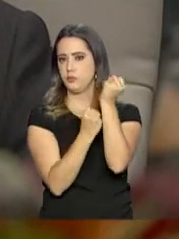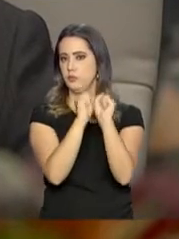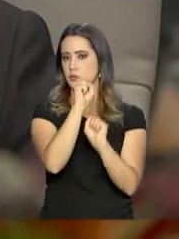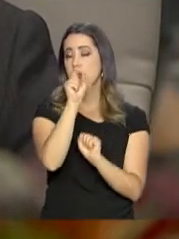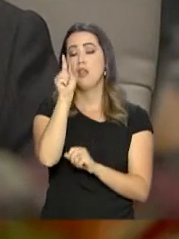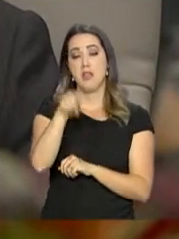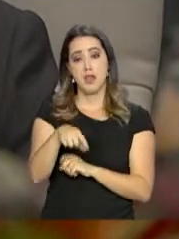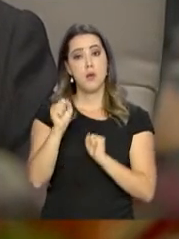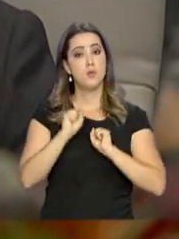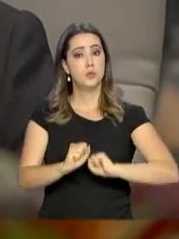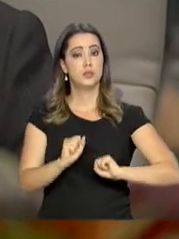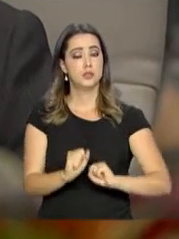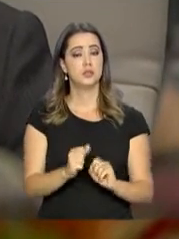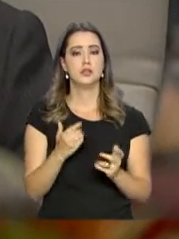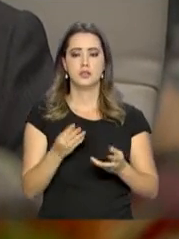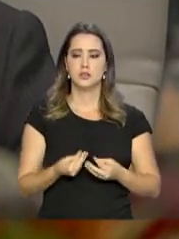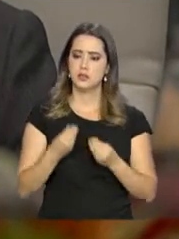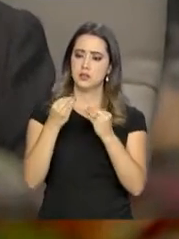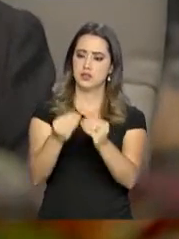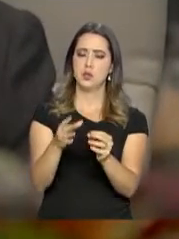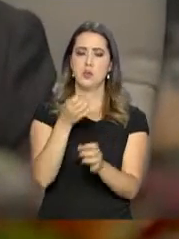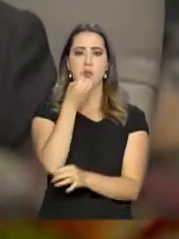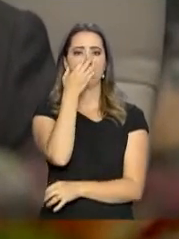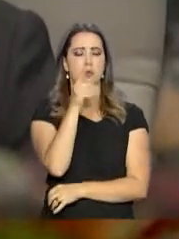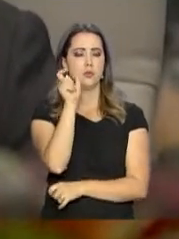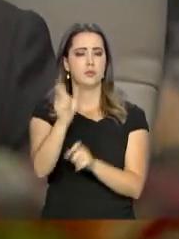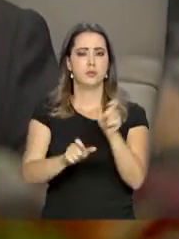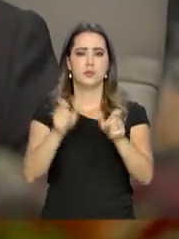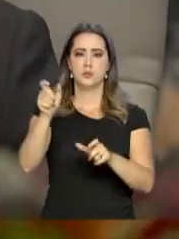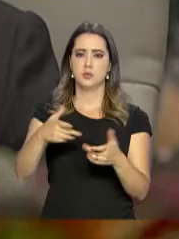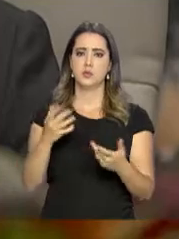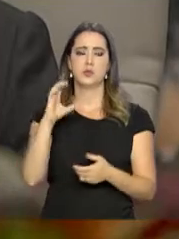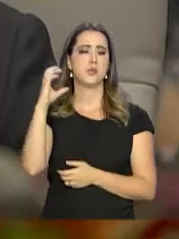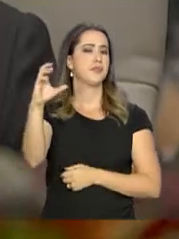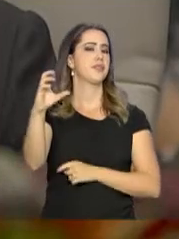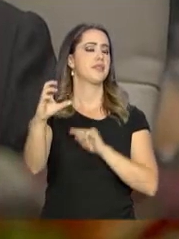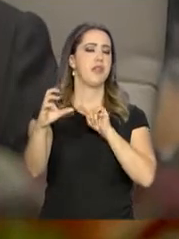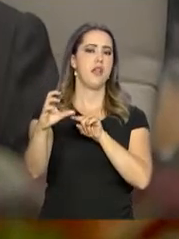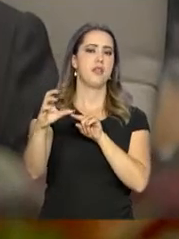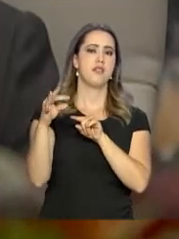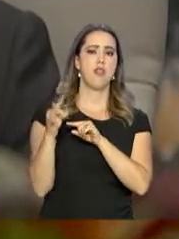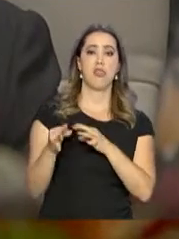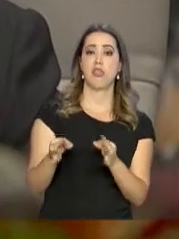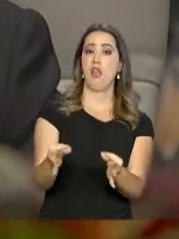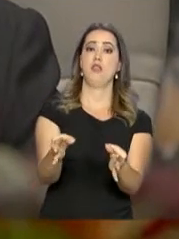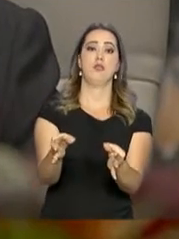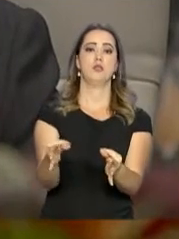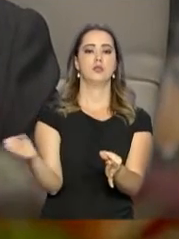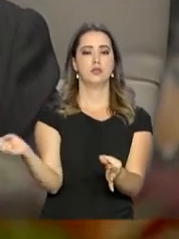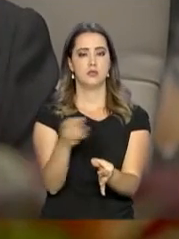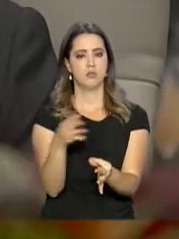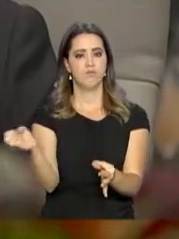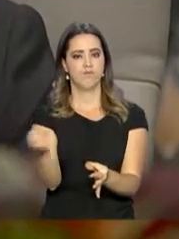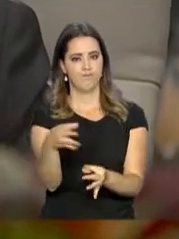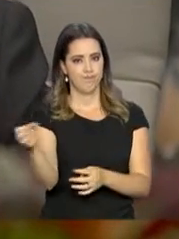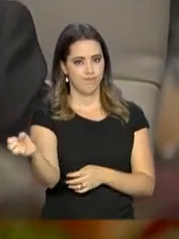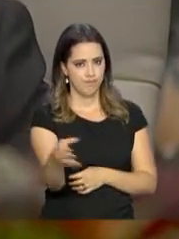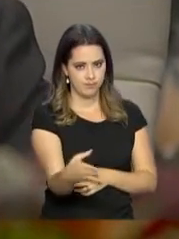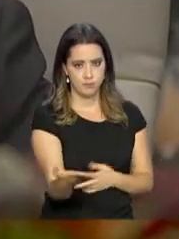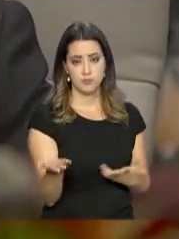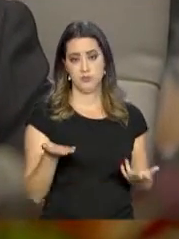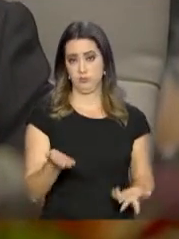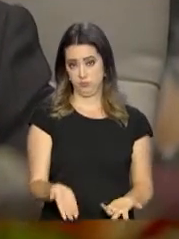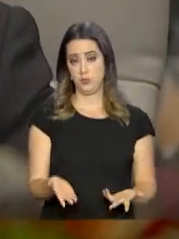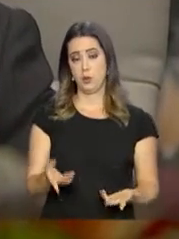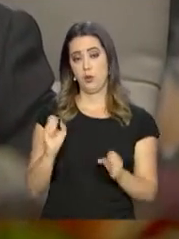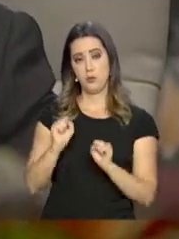essa capacidade que traz vantagens competitivas em ciência, tecnologia e inovação. É essa